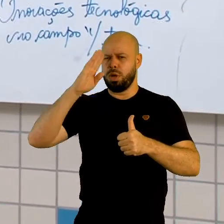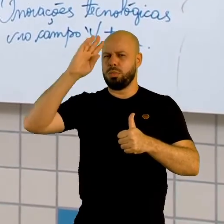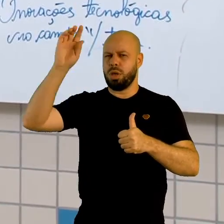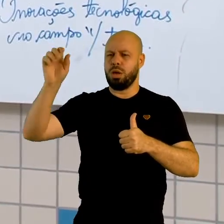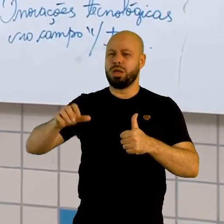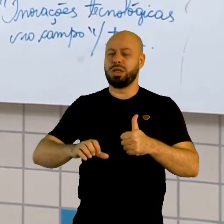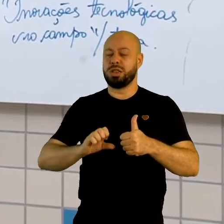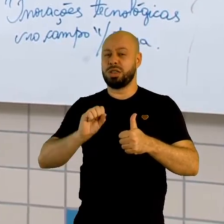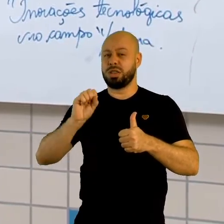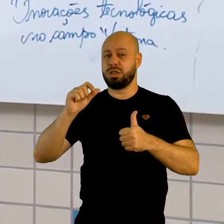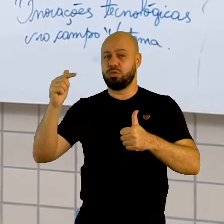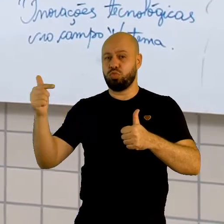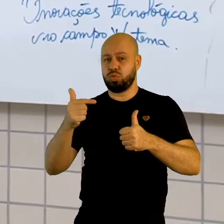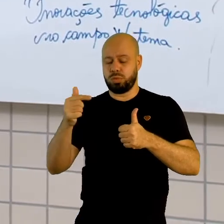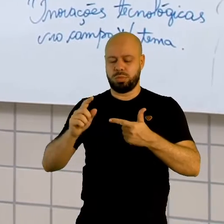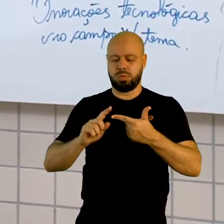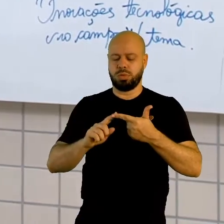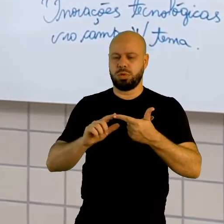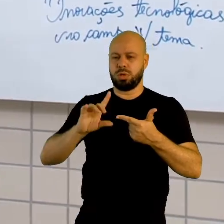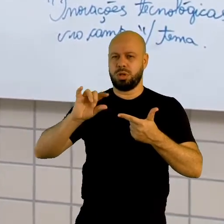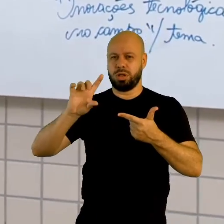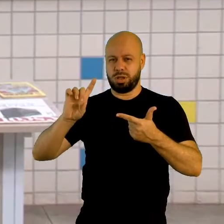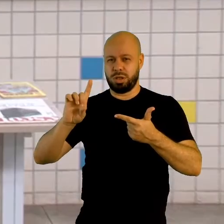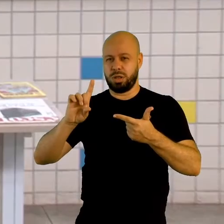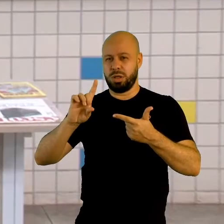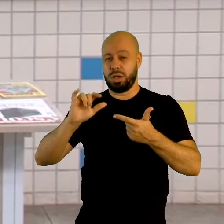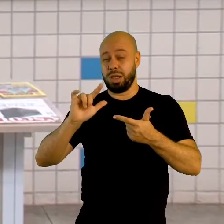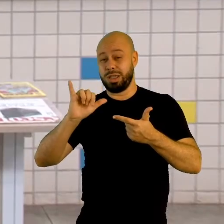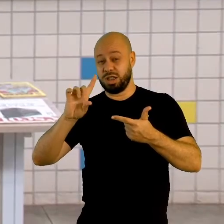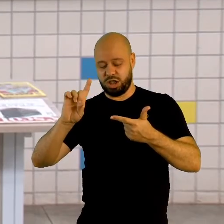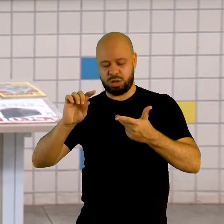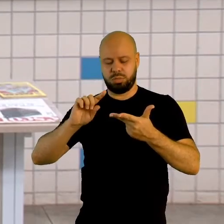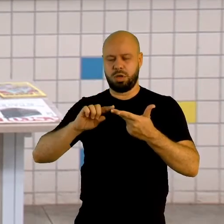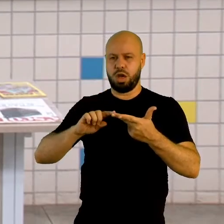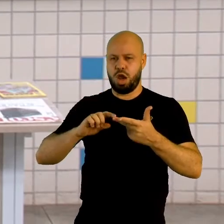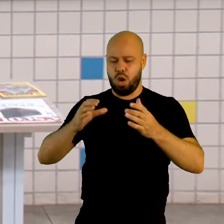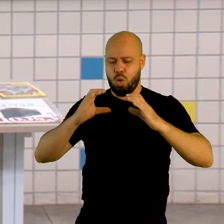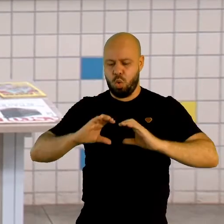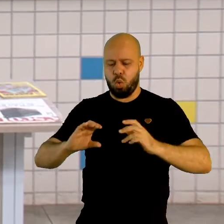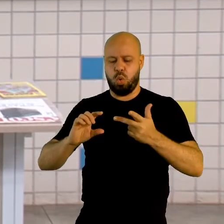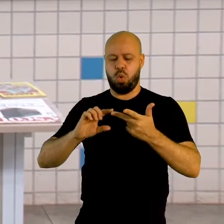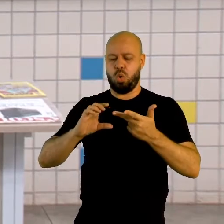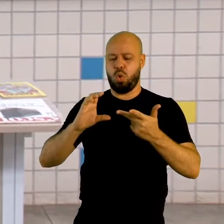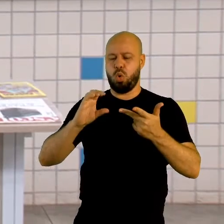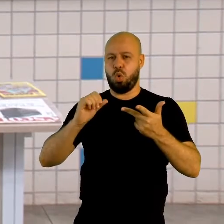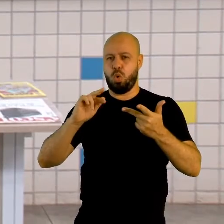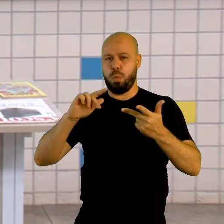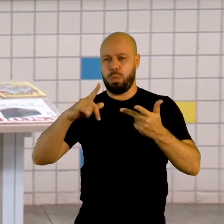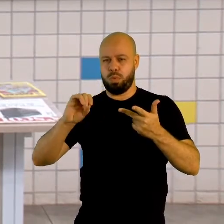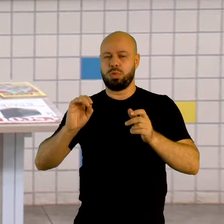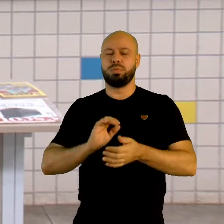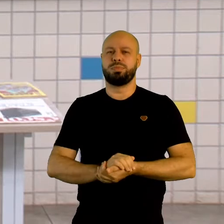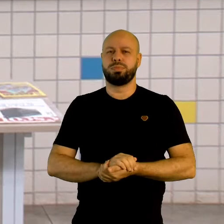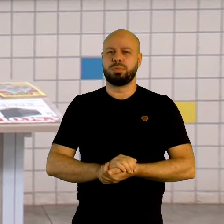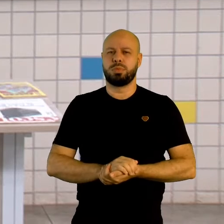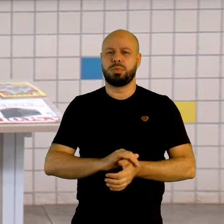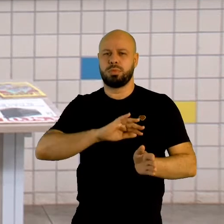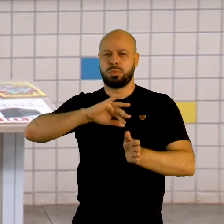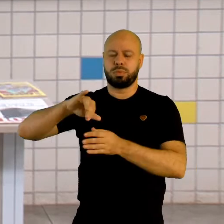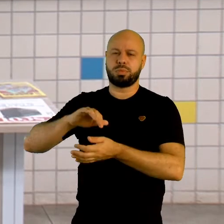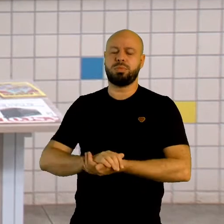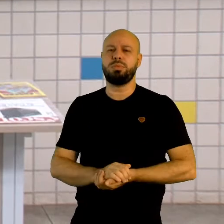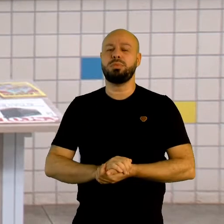secundário, lead e corpo do texto. Nós vamos estudar agora os advérbios. O que são advérbios? São palavras